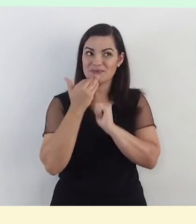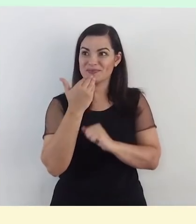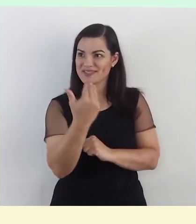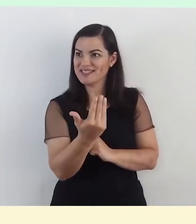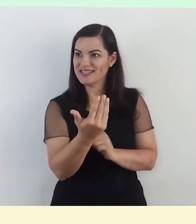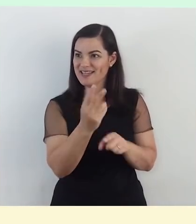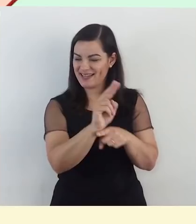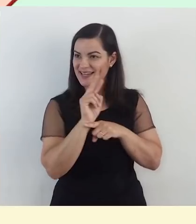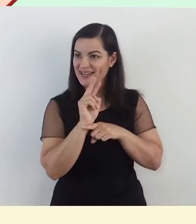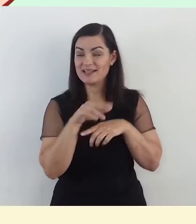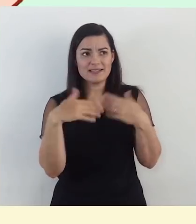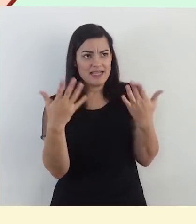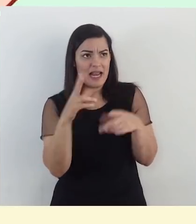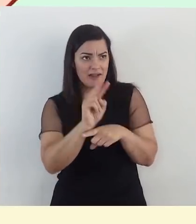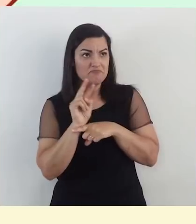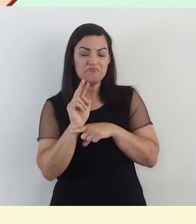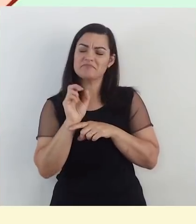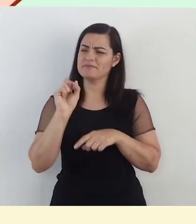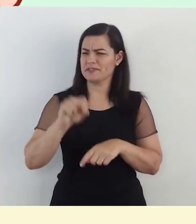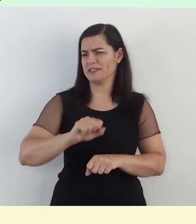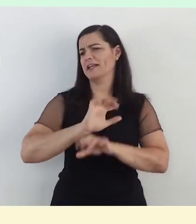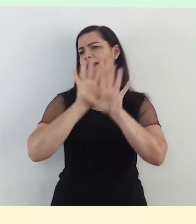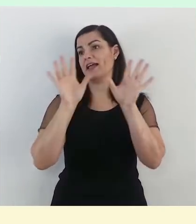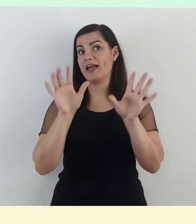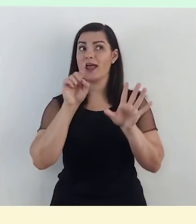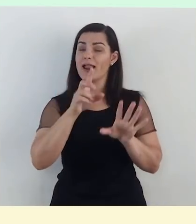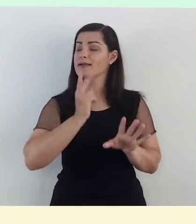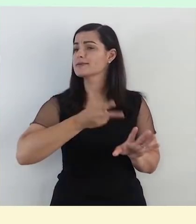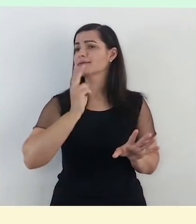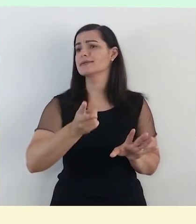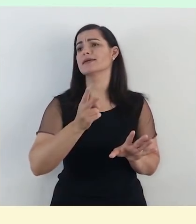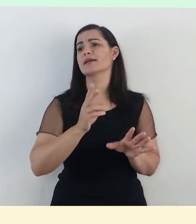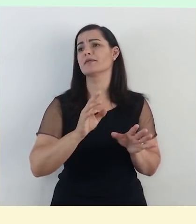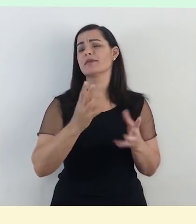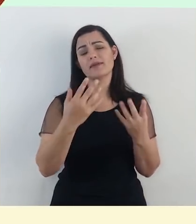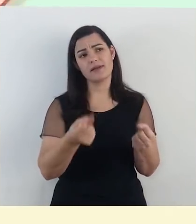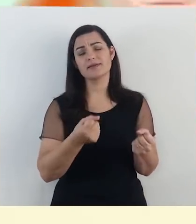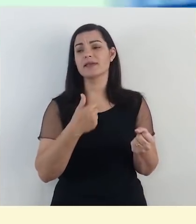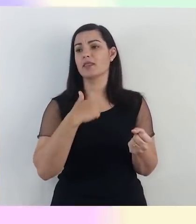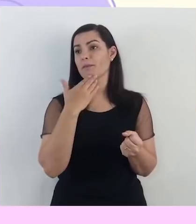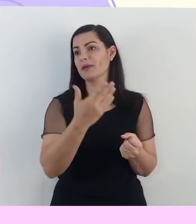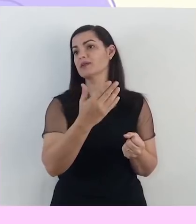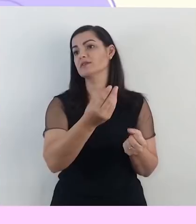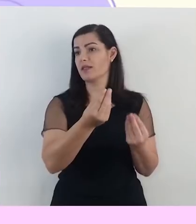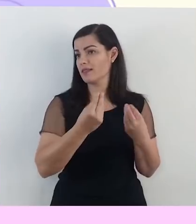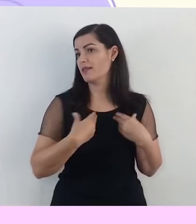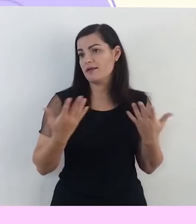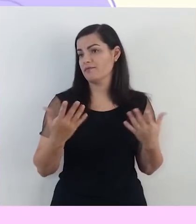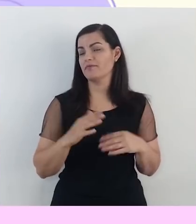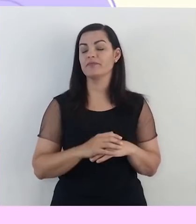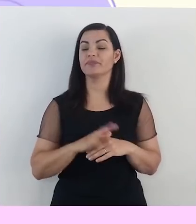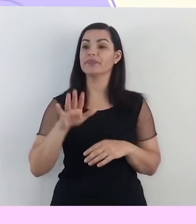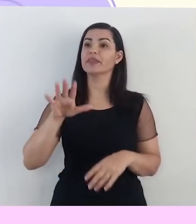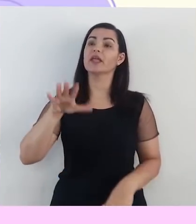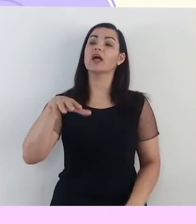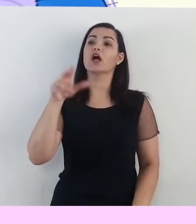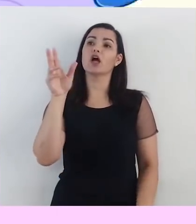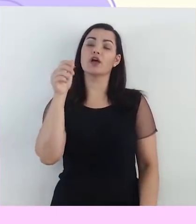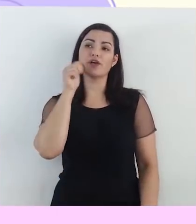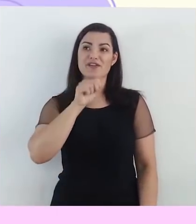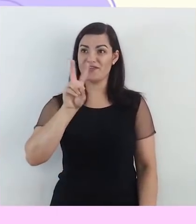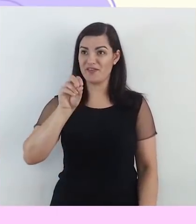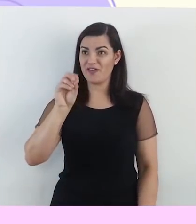ela empresta? Claro! A vovó sempre faz as coisas que a gente pede. Vovó, você me